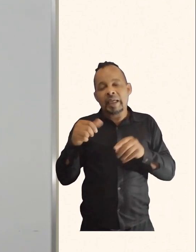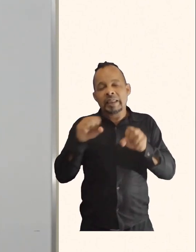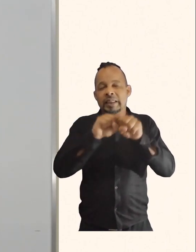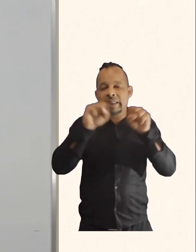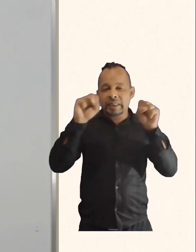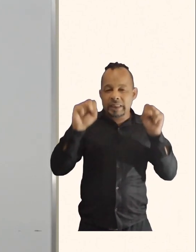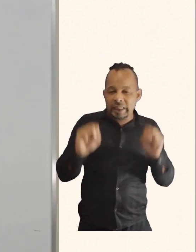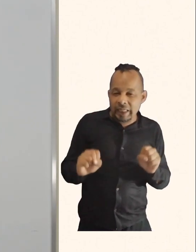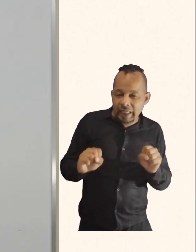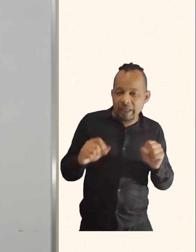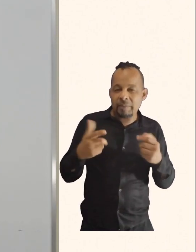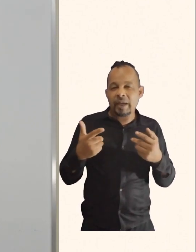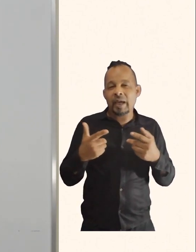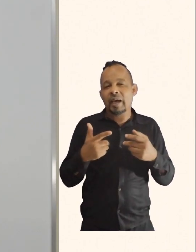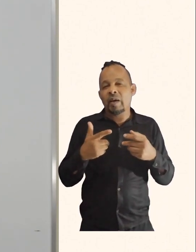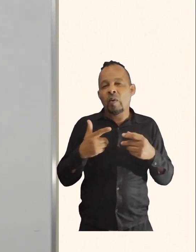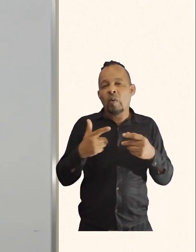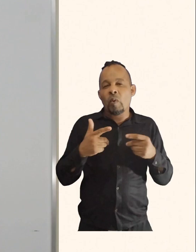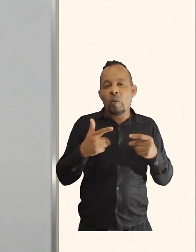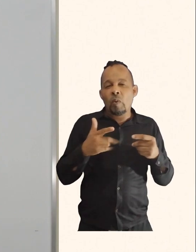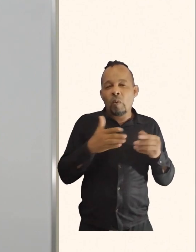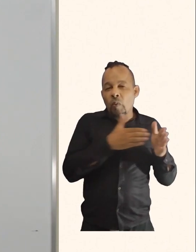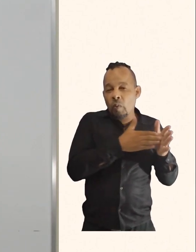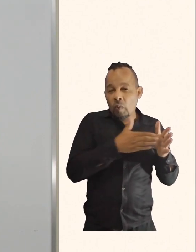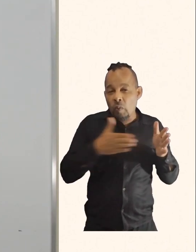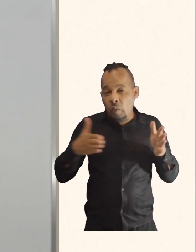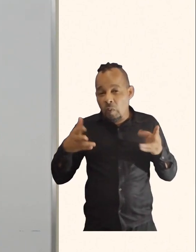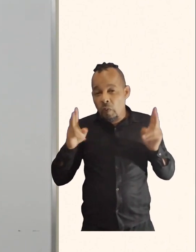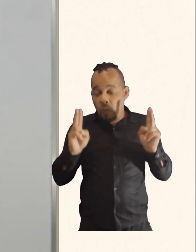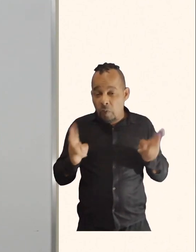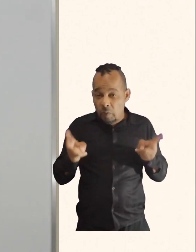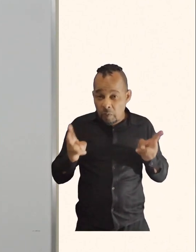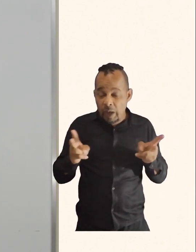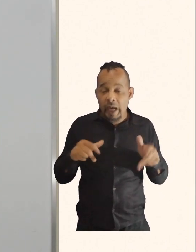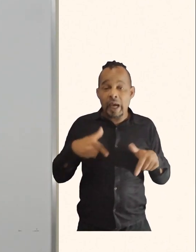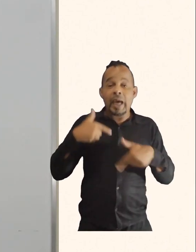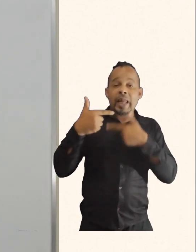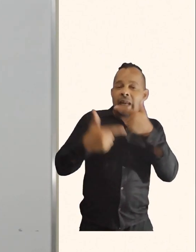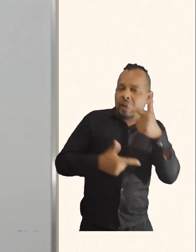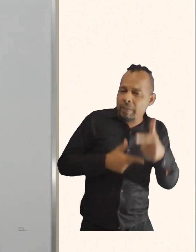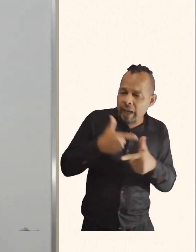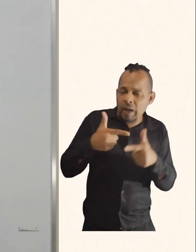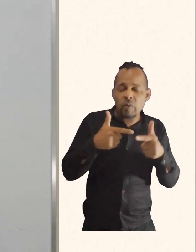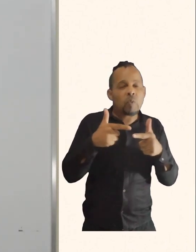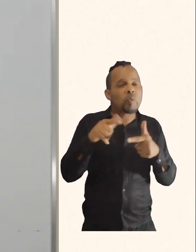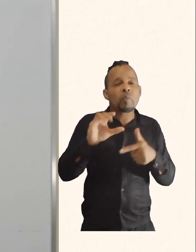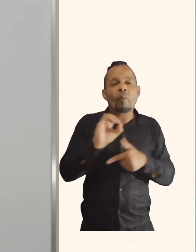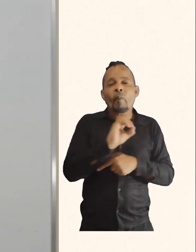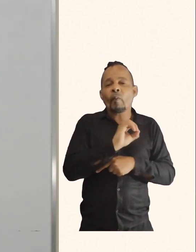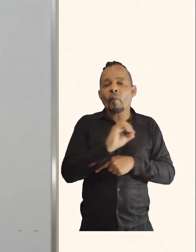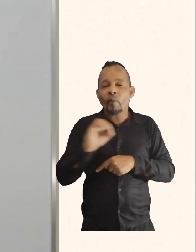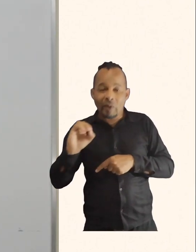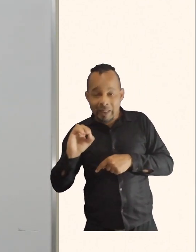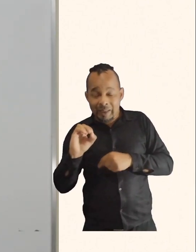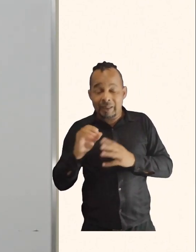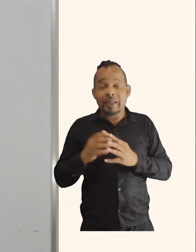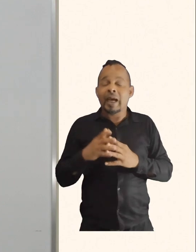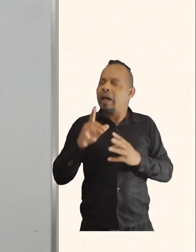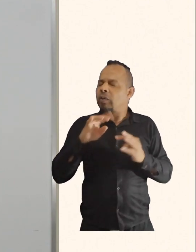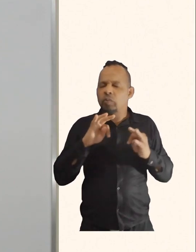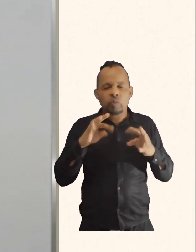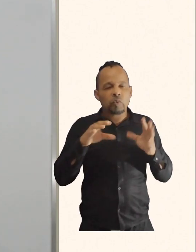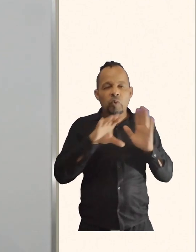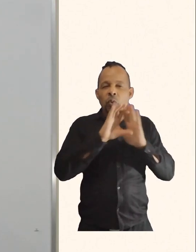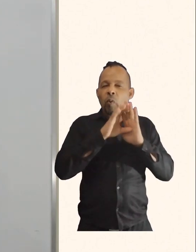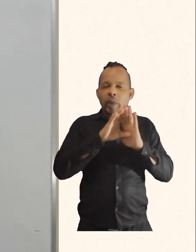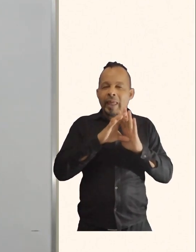Trabalho nulo ao longo de um caminho fechado, são todos conceitos intimamente